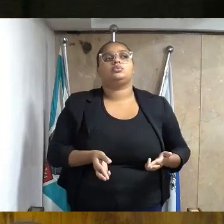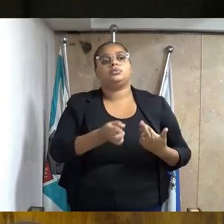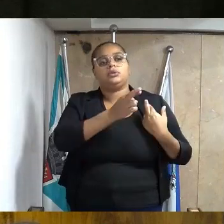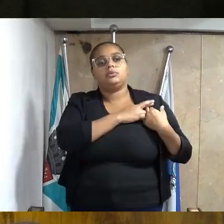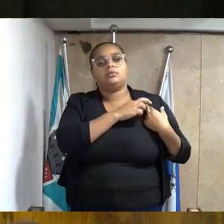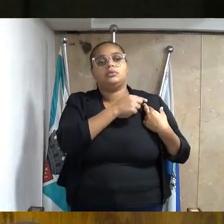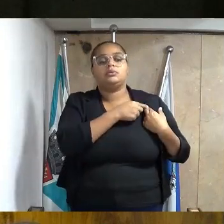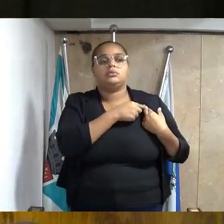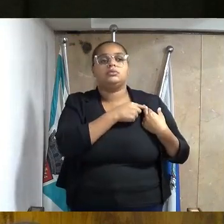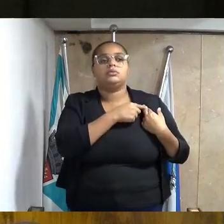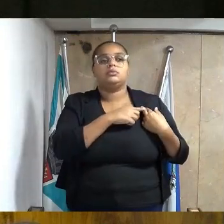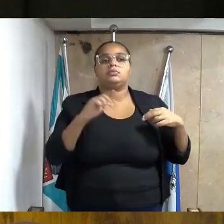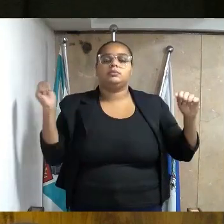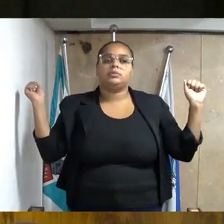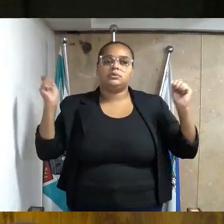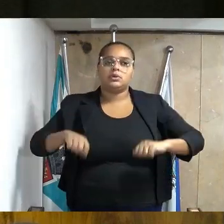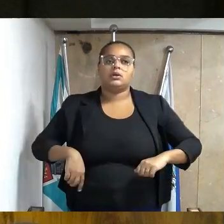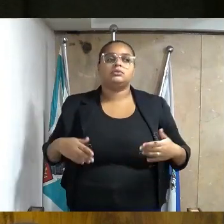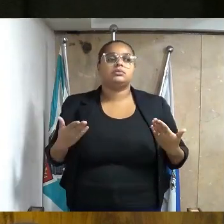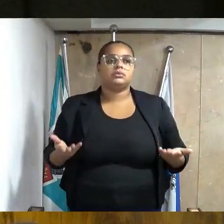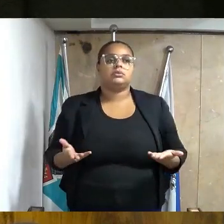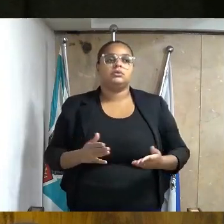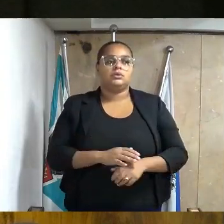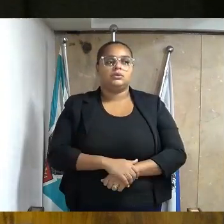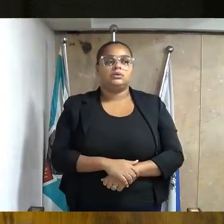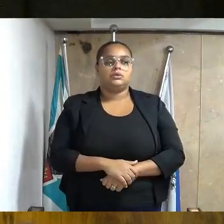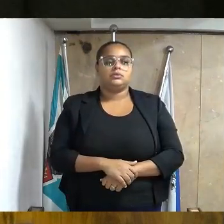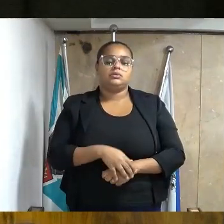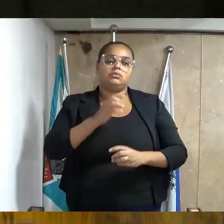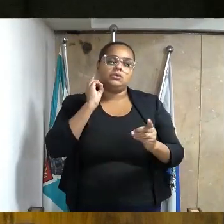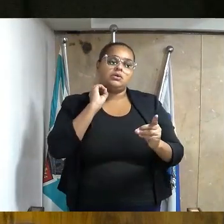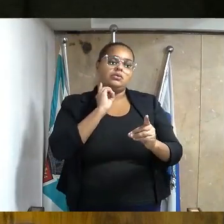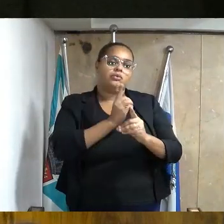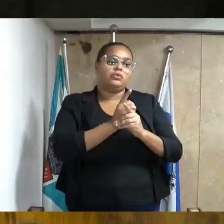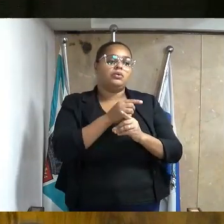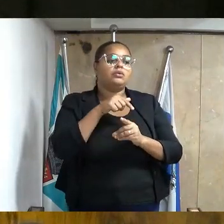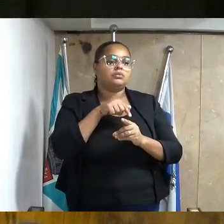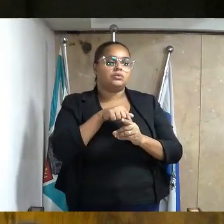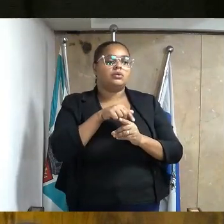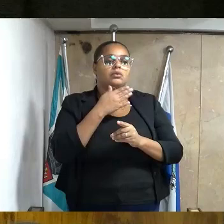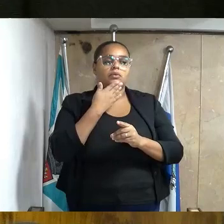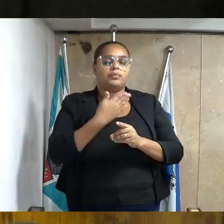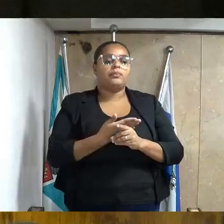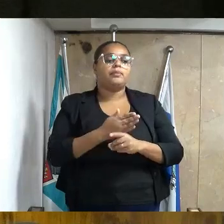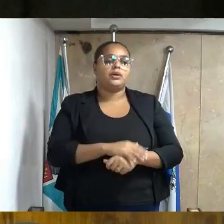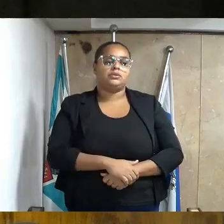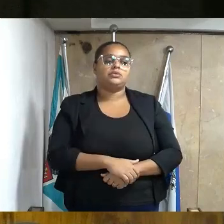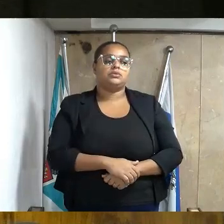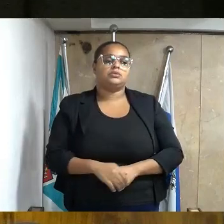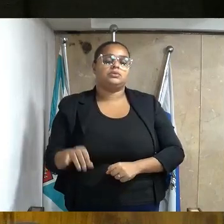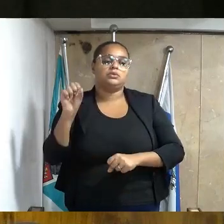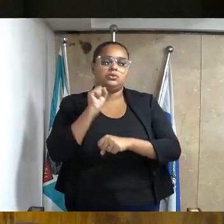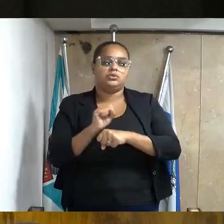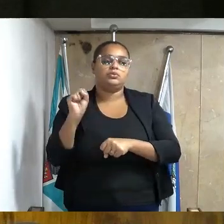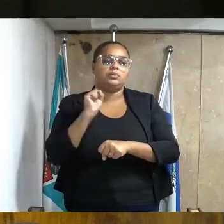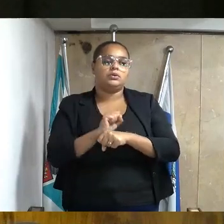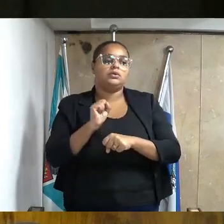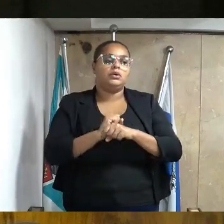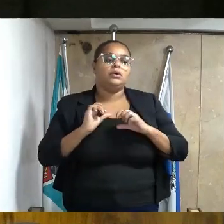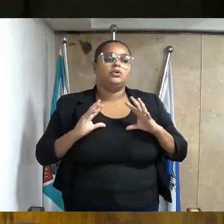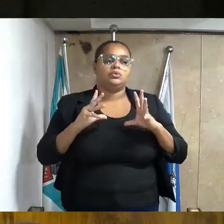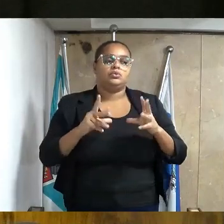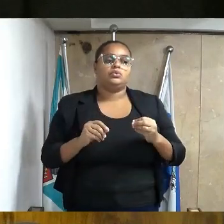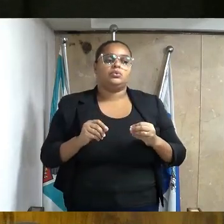competentes, que vai ao encontro do que se determina, do que se estabelece